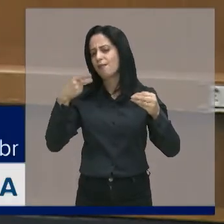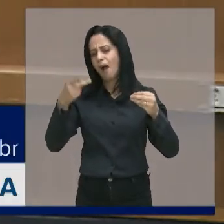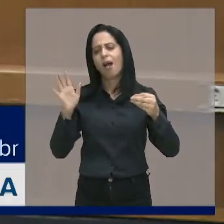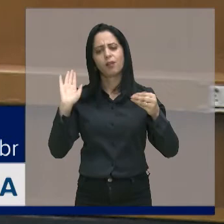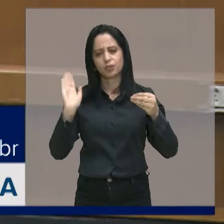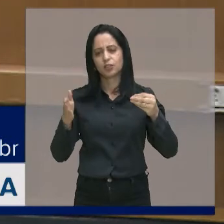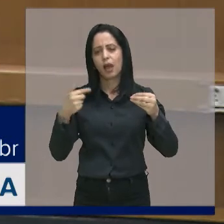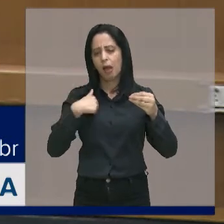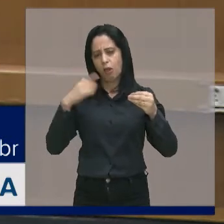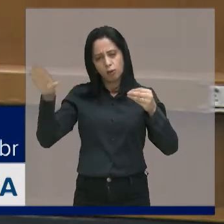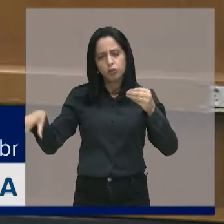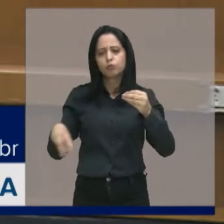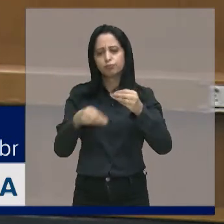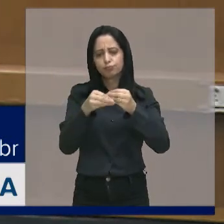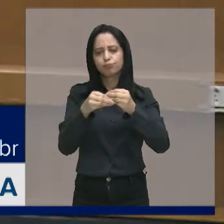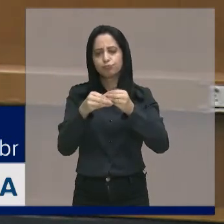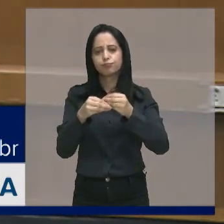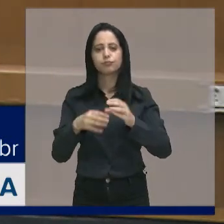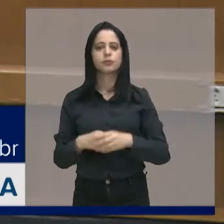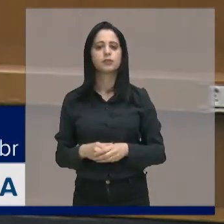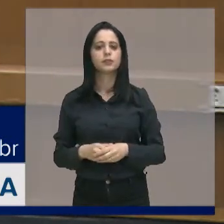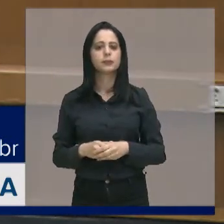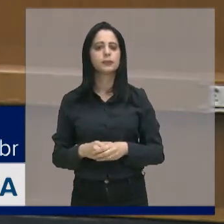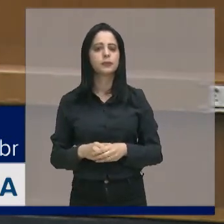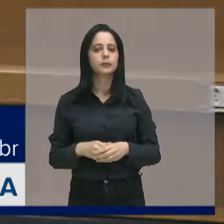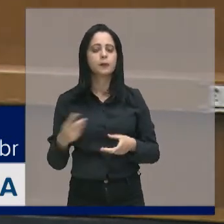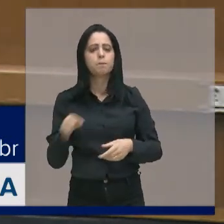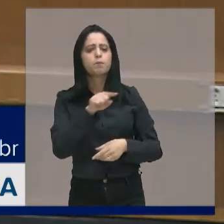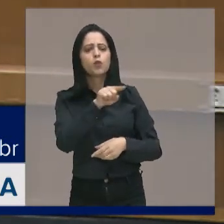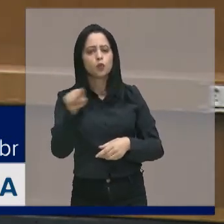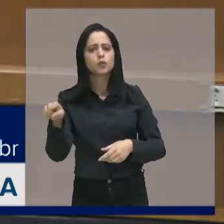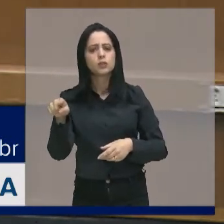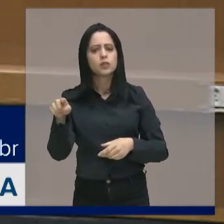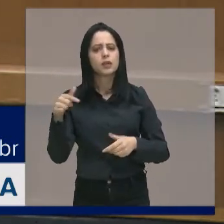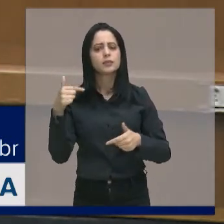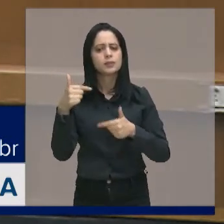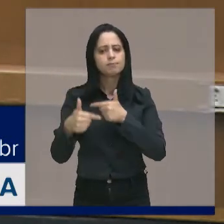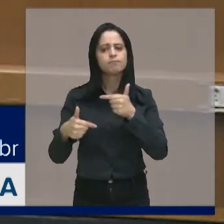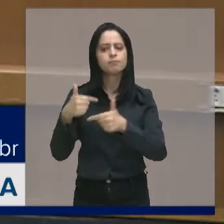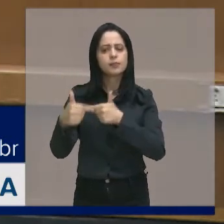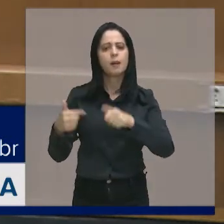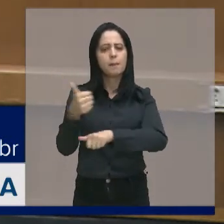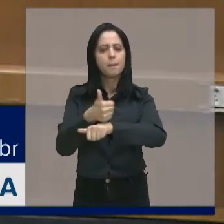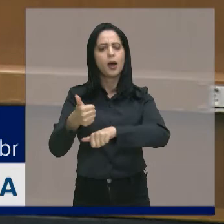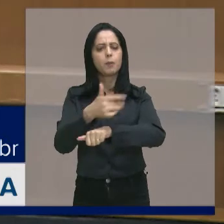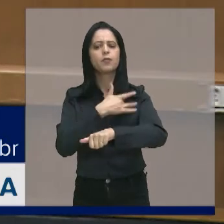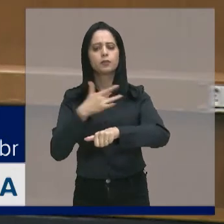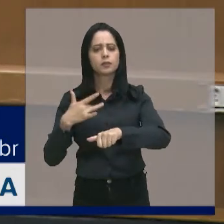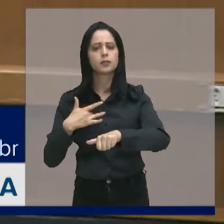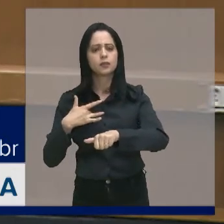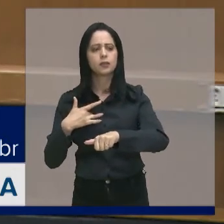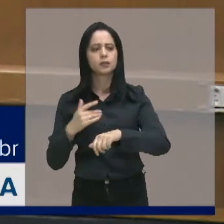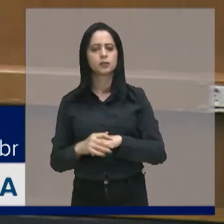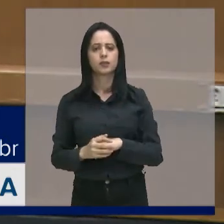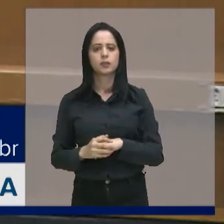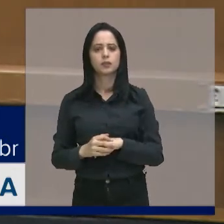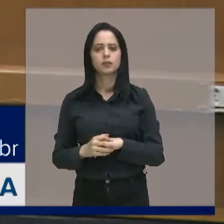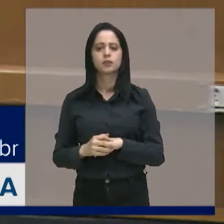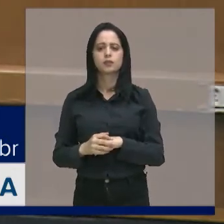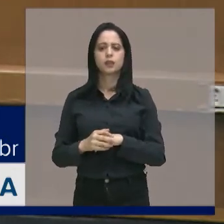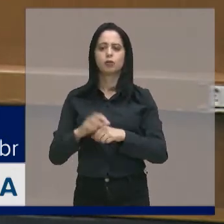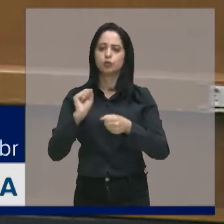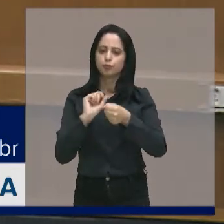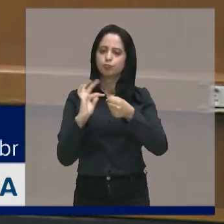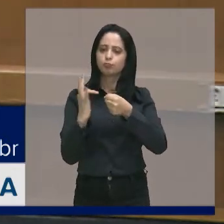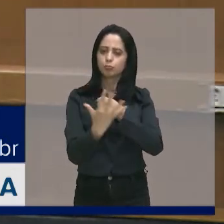doutor Zé Cláudio, daqui a pouco vai estar falando, vocês principalmente que são da área da saúde, estiveram muito de frente no combate dessa